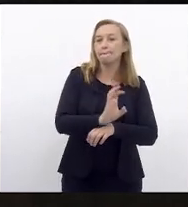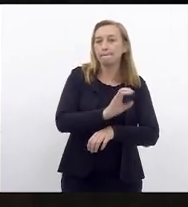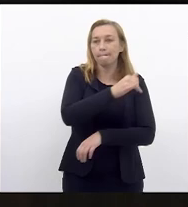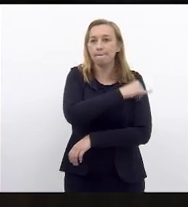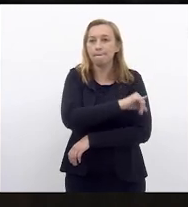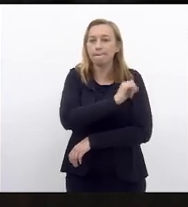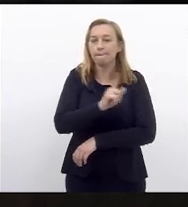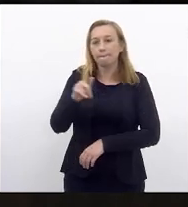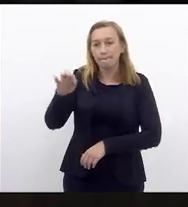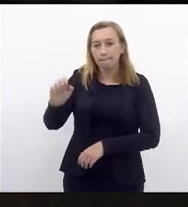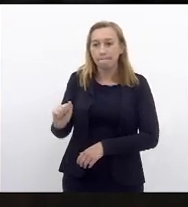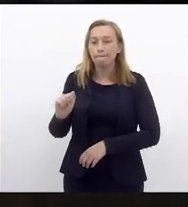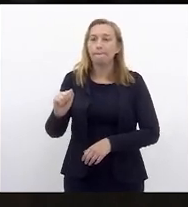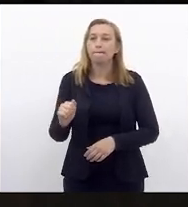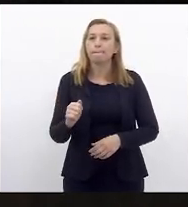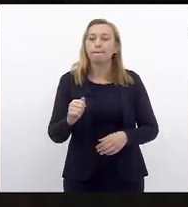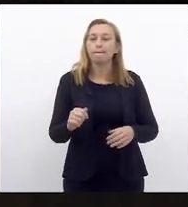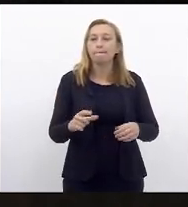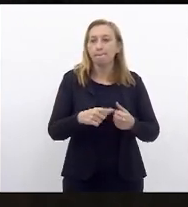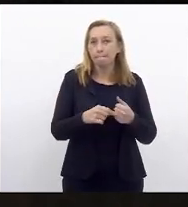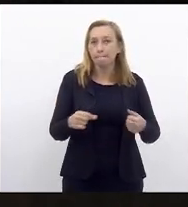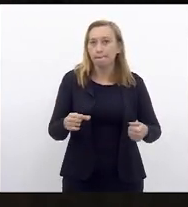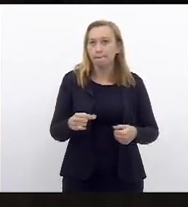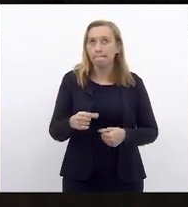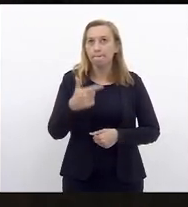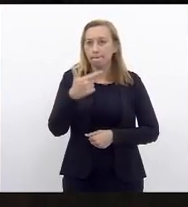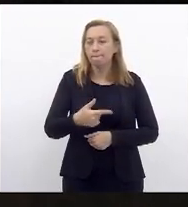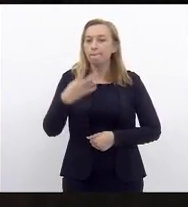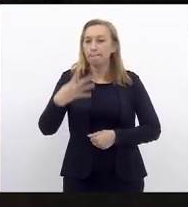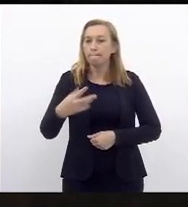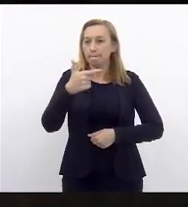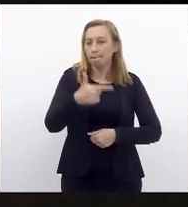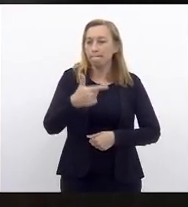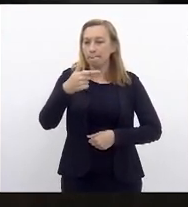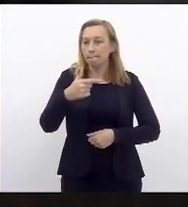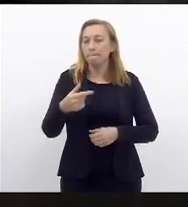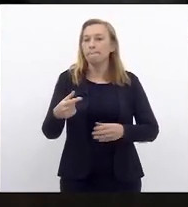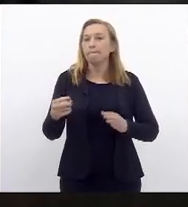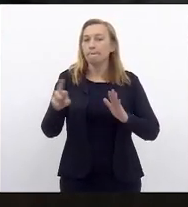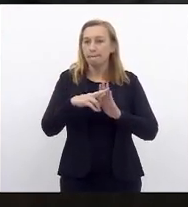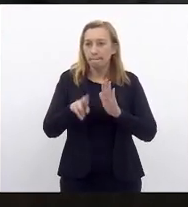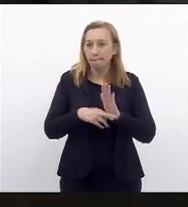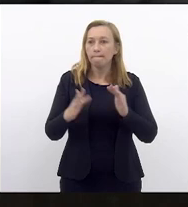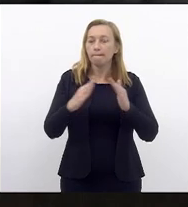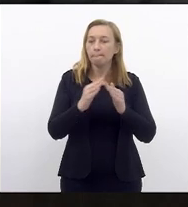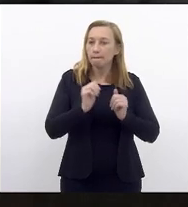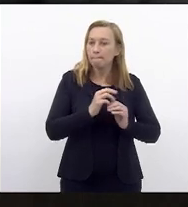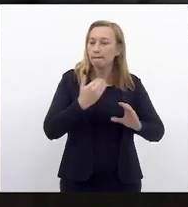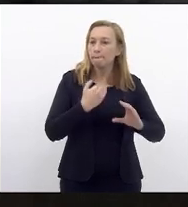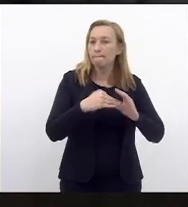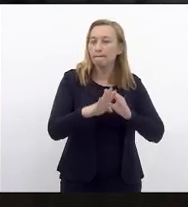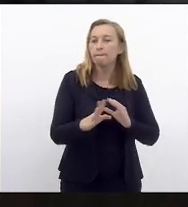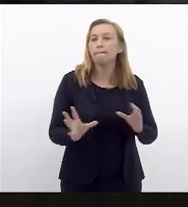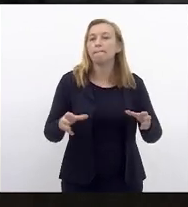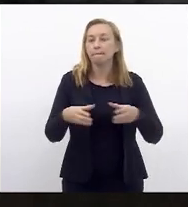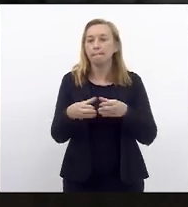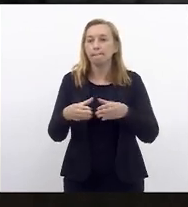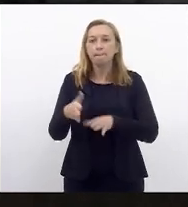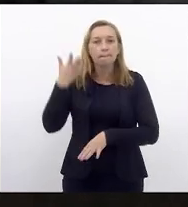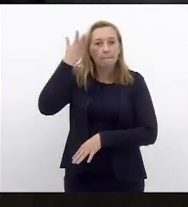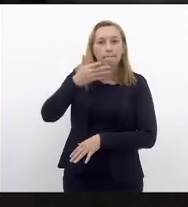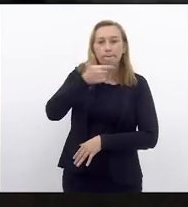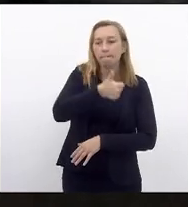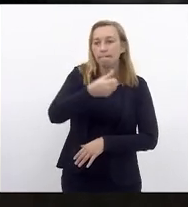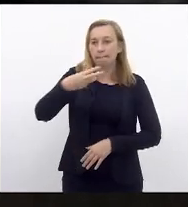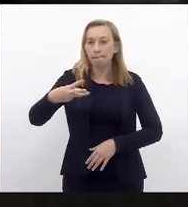a Genersa, assim como previsto pelo artigo 242 do Regimento Interno desta Casa, foi encaminhada a esta comissão a mensagem número